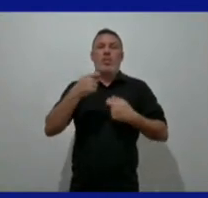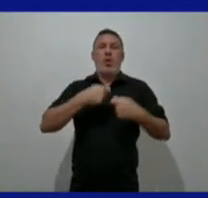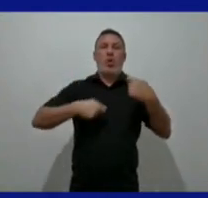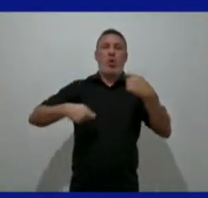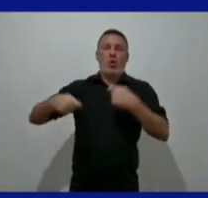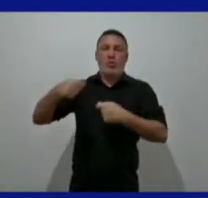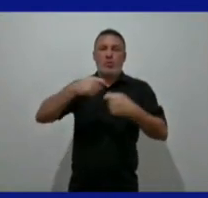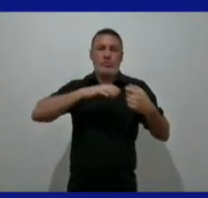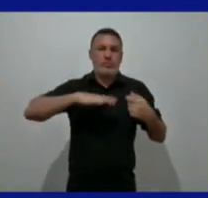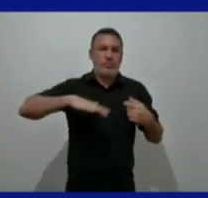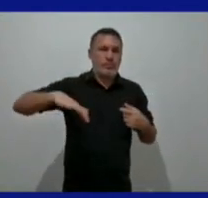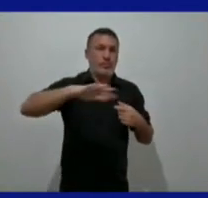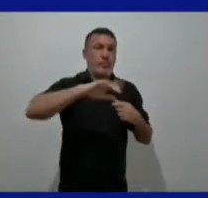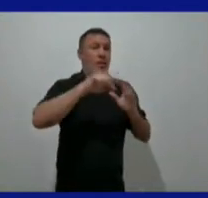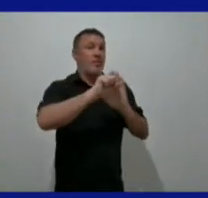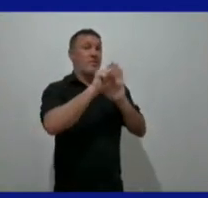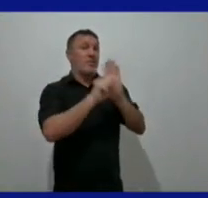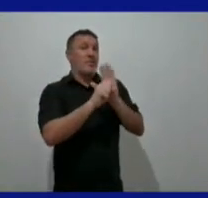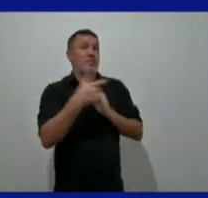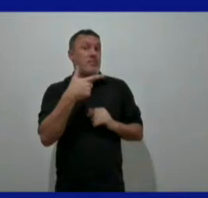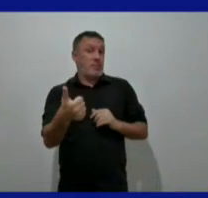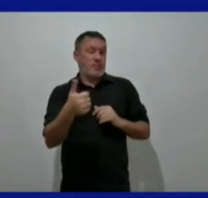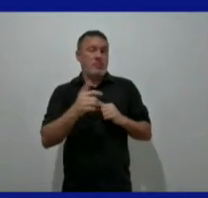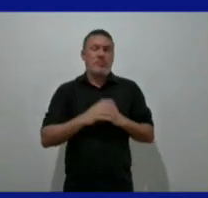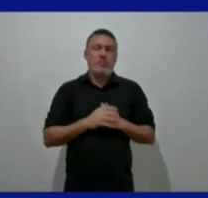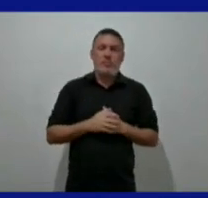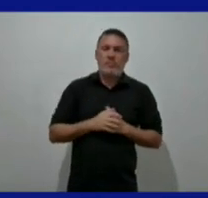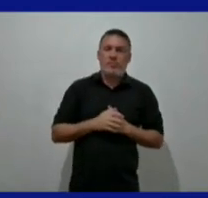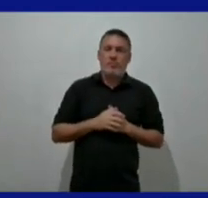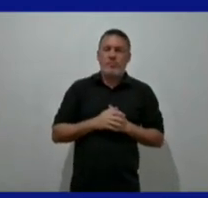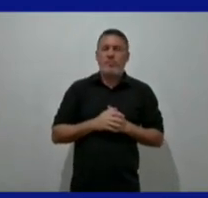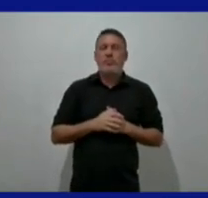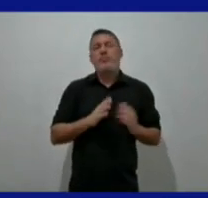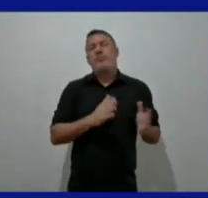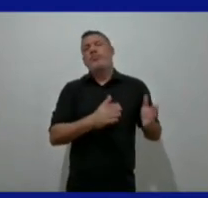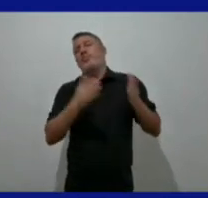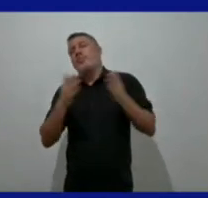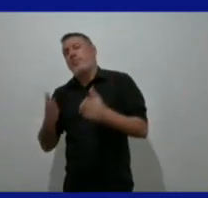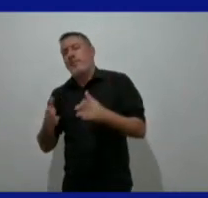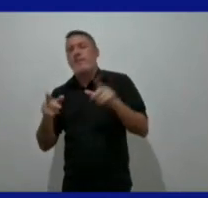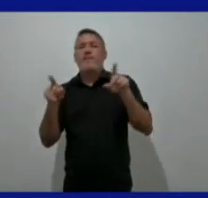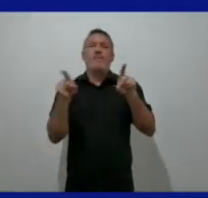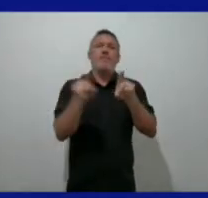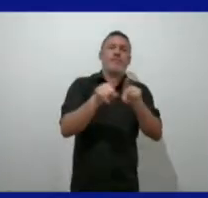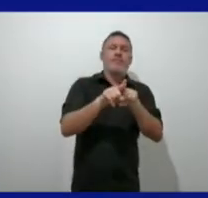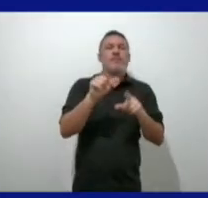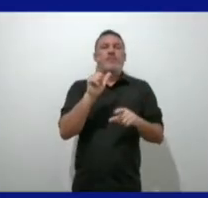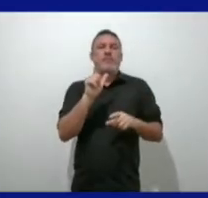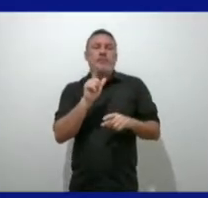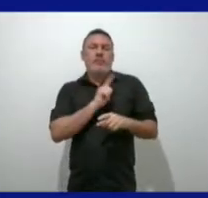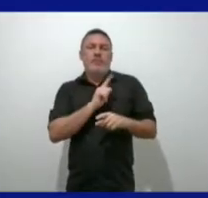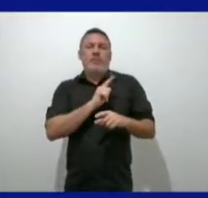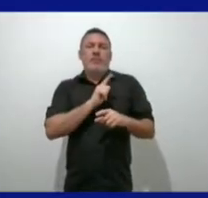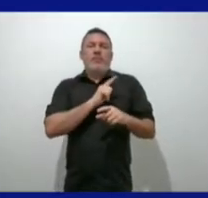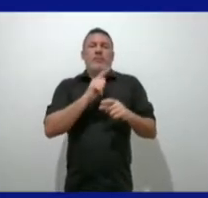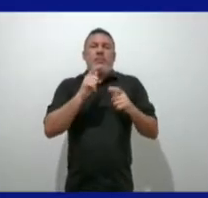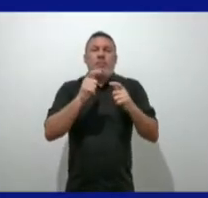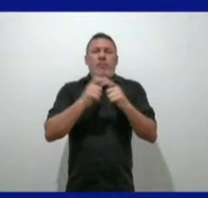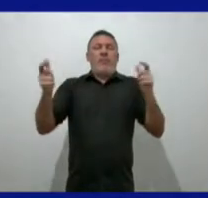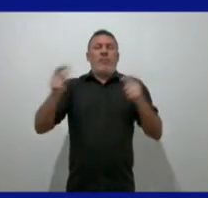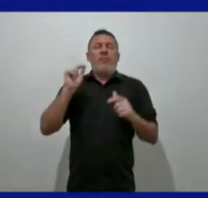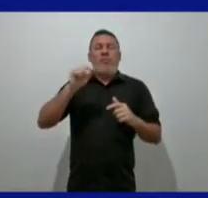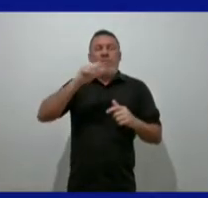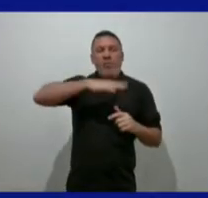século. Ao mesmo tempo, nós tivemos uma evolução muito grande no conceito